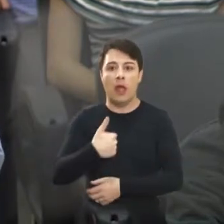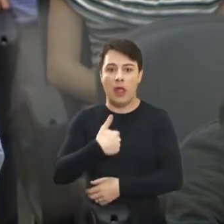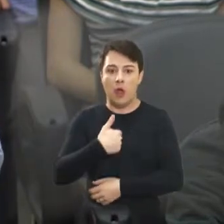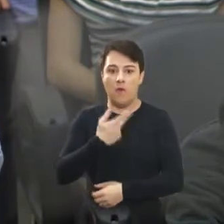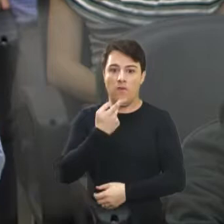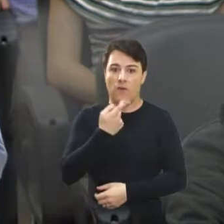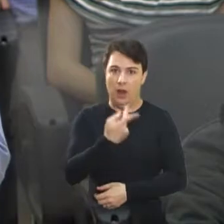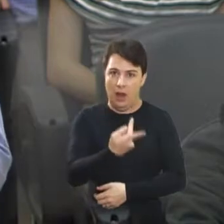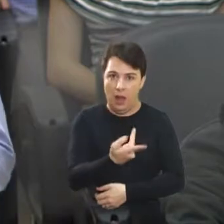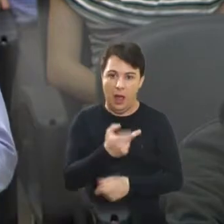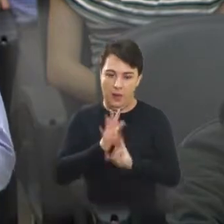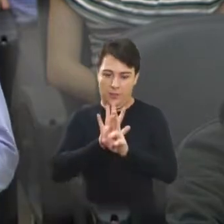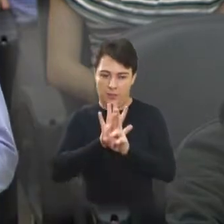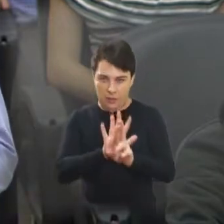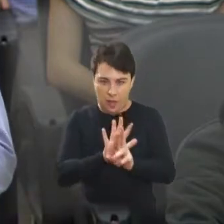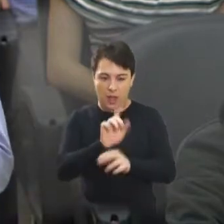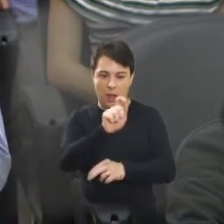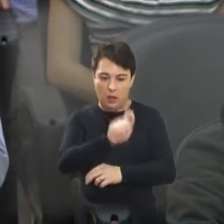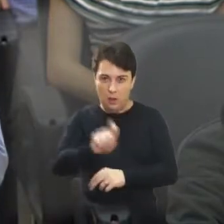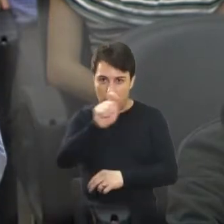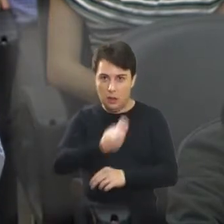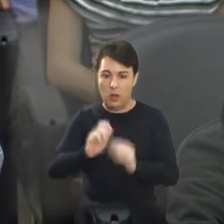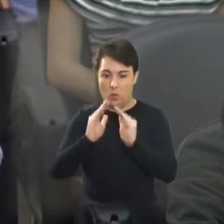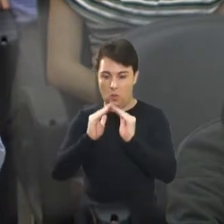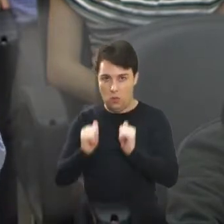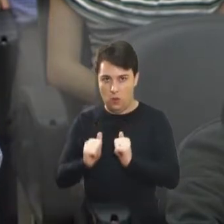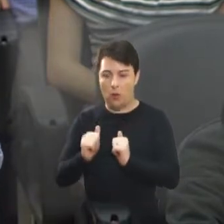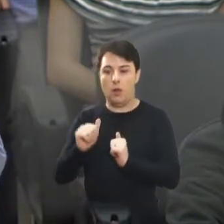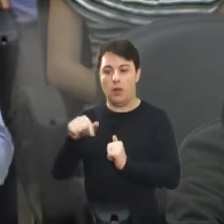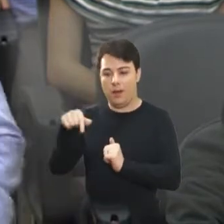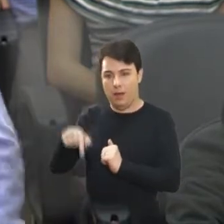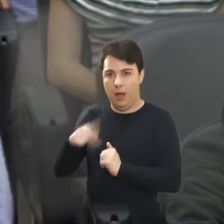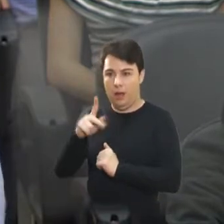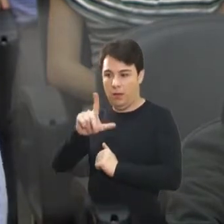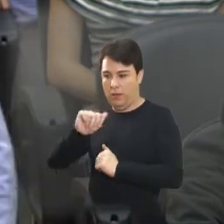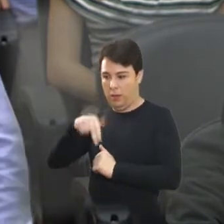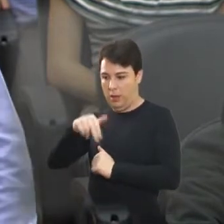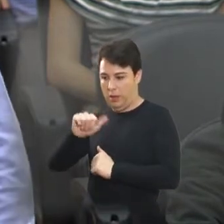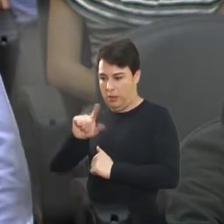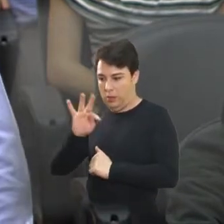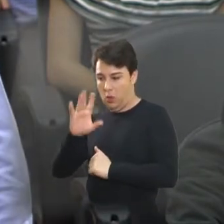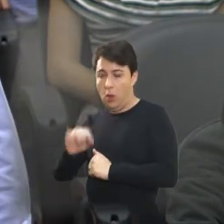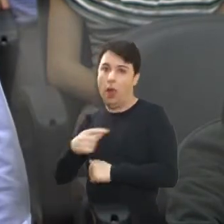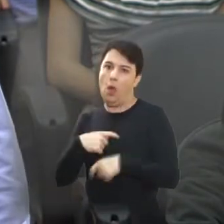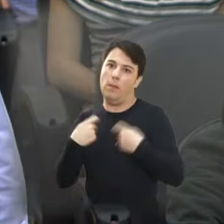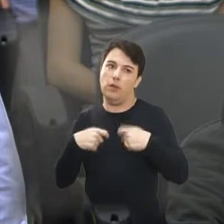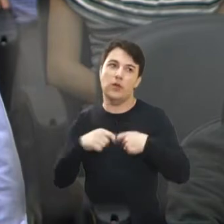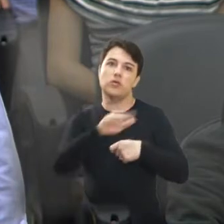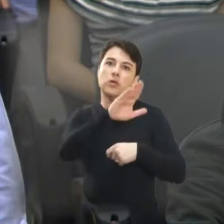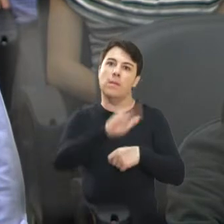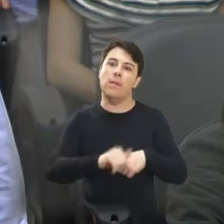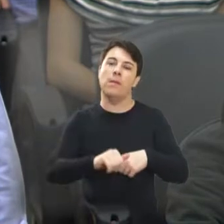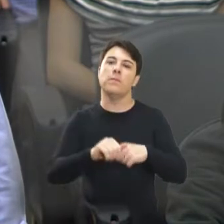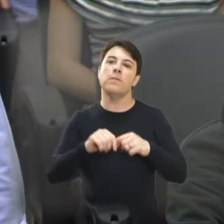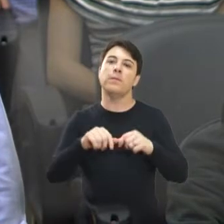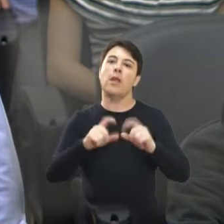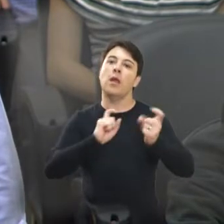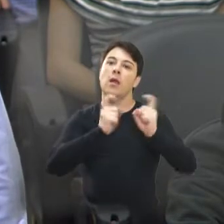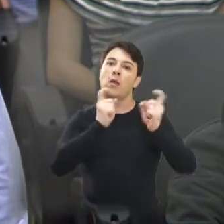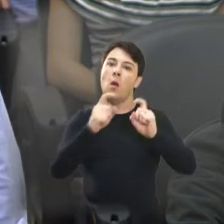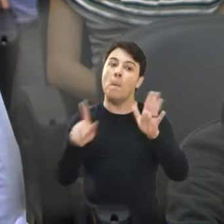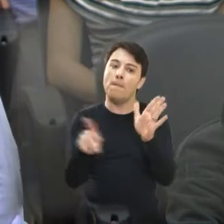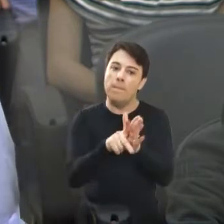da Assembleia, da Associação dos Moradores do Parque Planalto, eu tenho que convocar uma audiência, uma assembleia com os